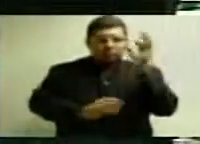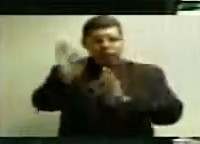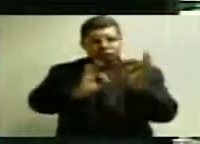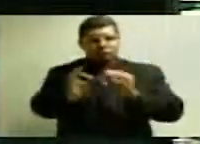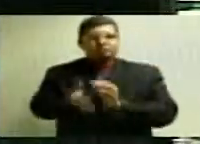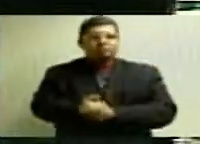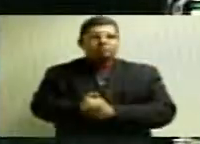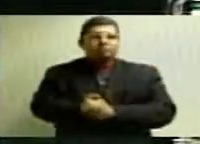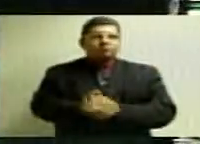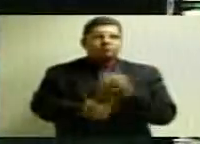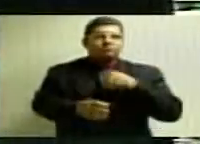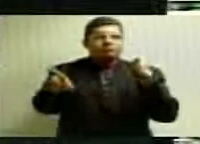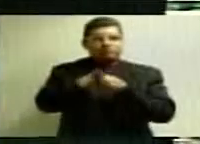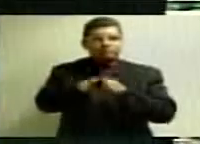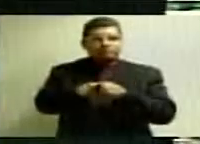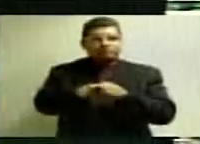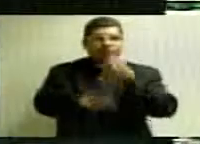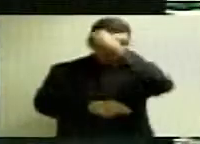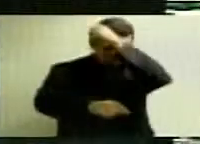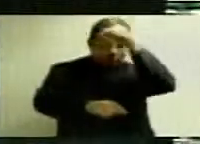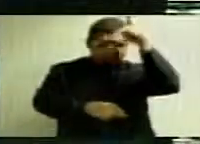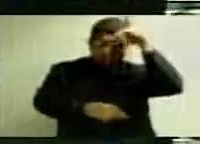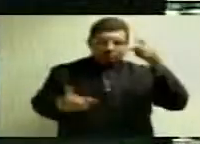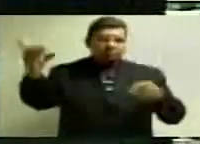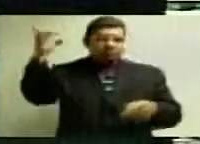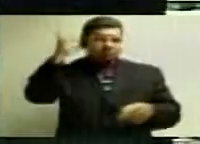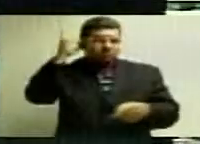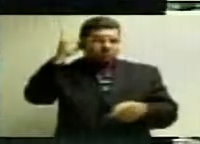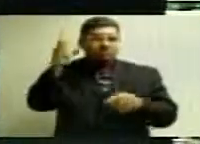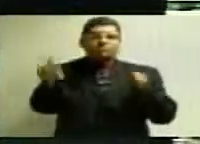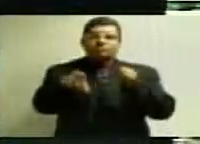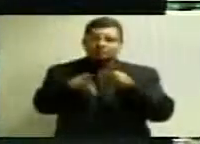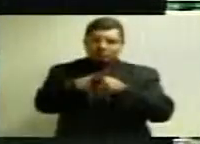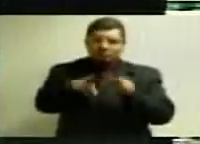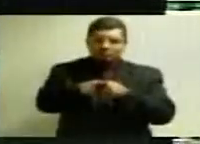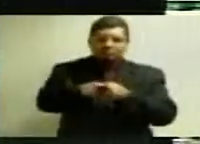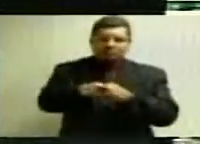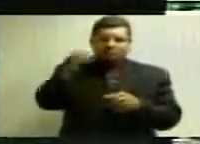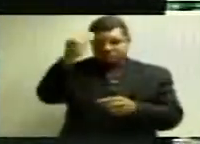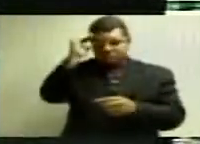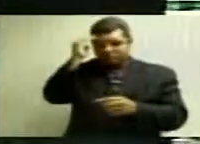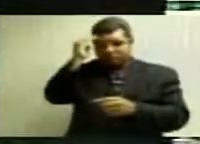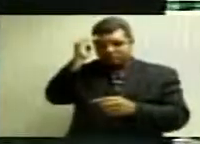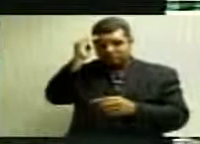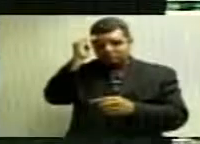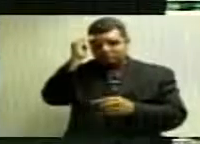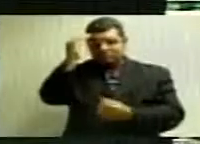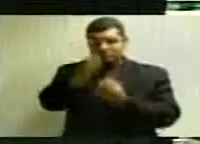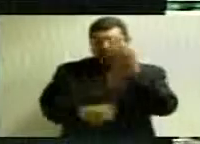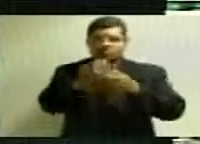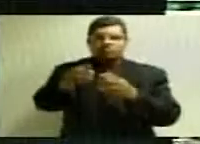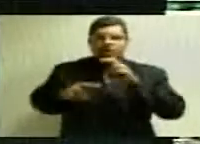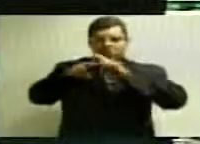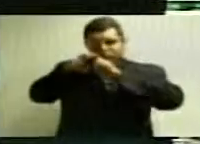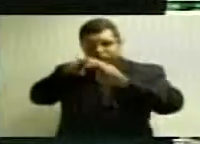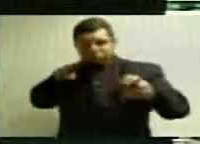monotrilho. E, ao mesmo tempo, da presidente Dilma também entender que essa aventura do